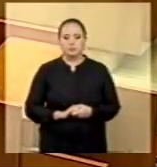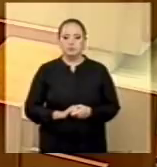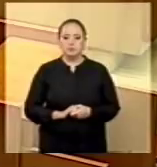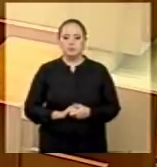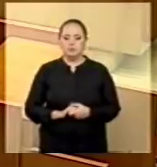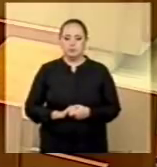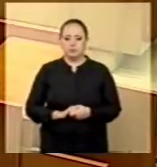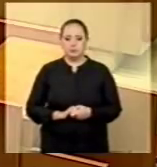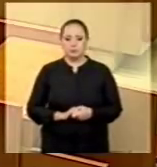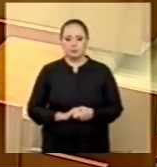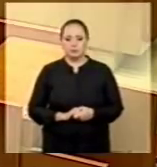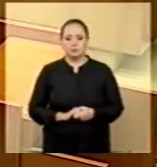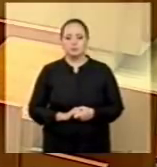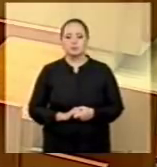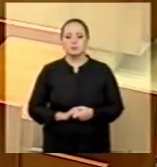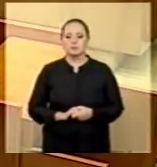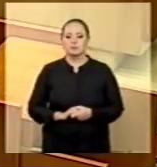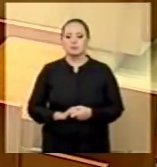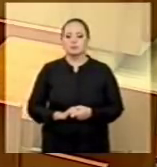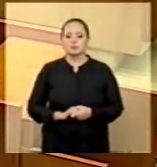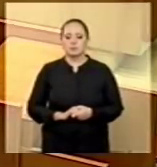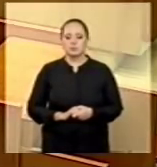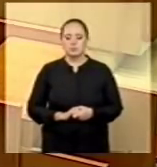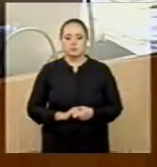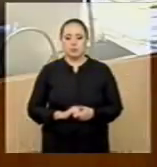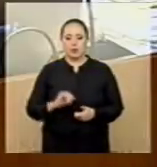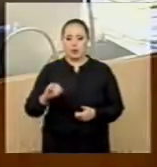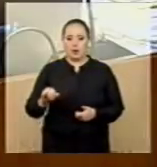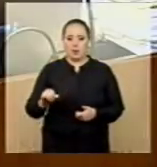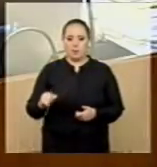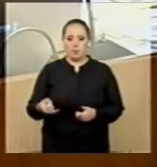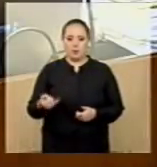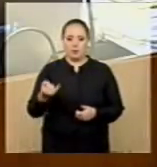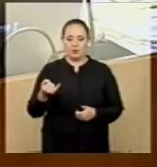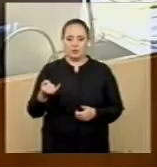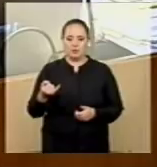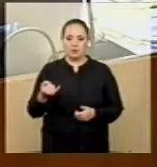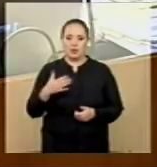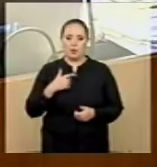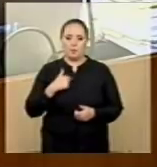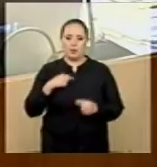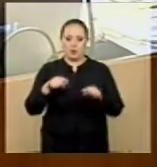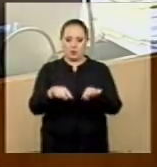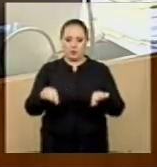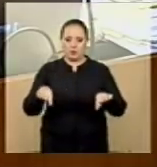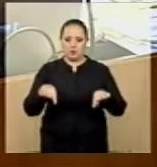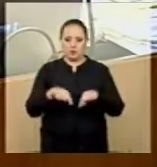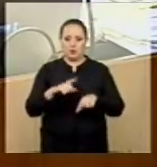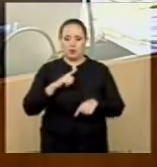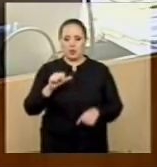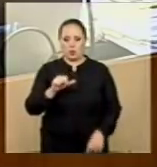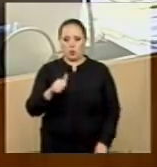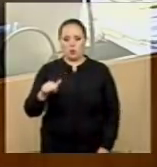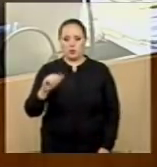Aproveitando esse gancho, que foi o que eu disse no início também da minha manifestação, no meu gabinete há 11, eu assumi com 11